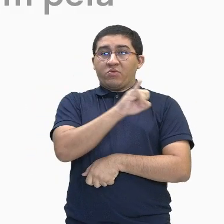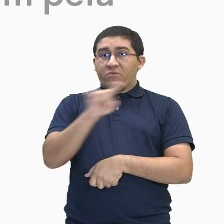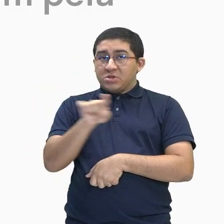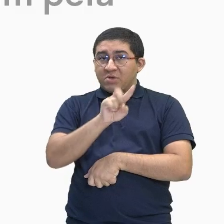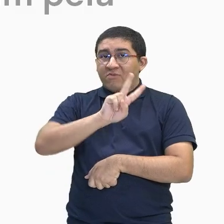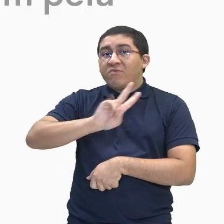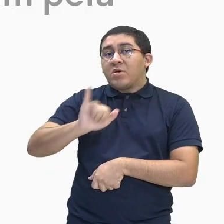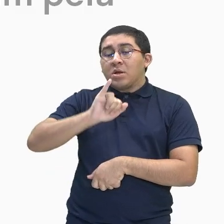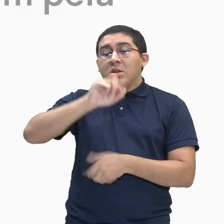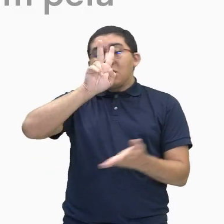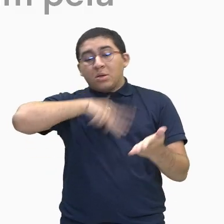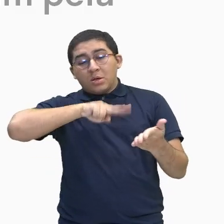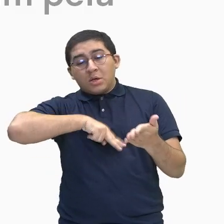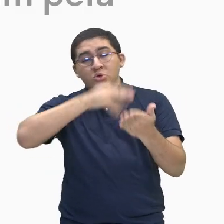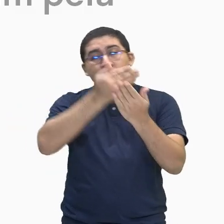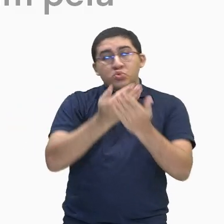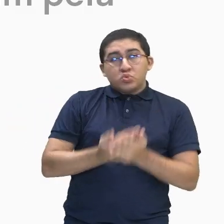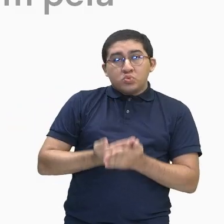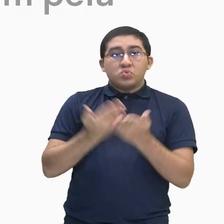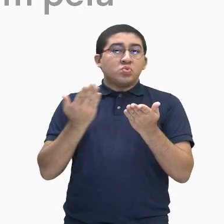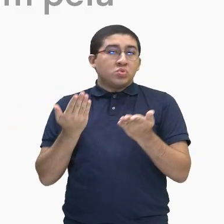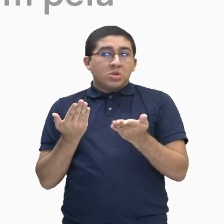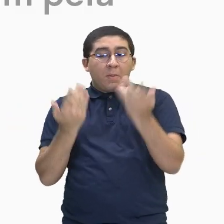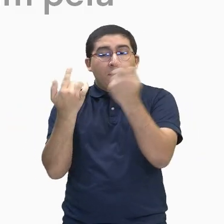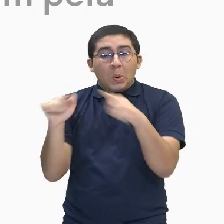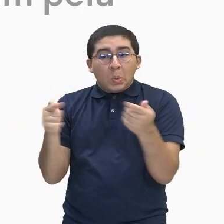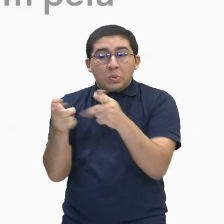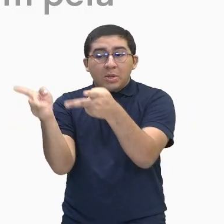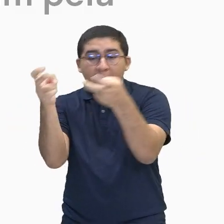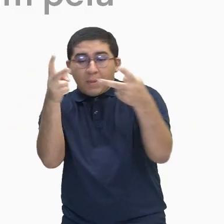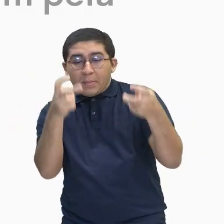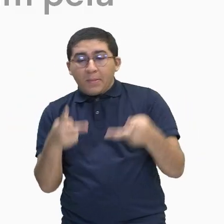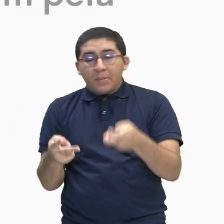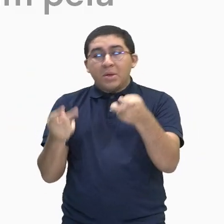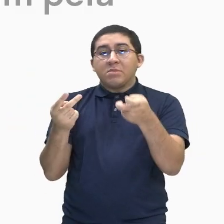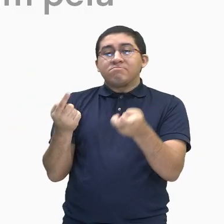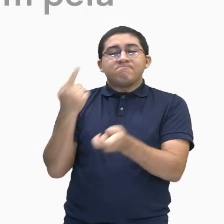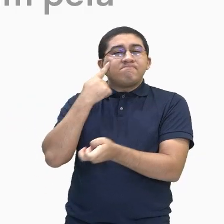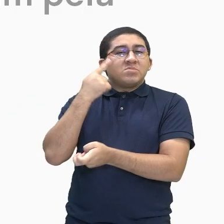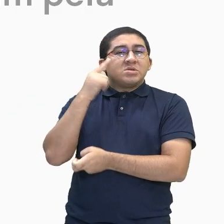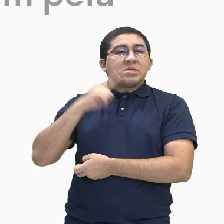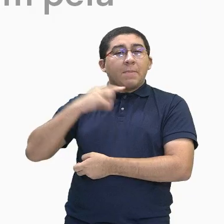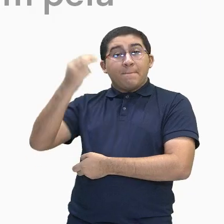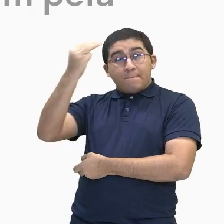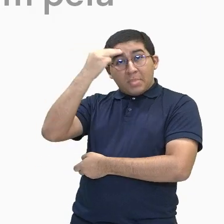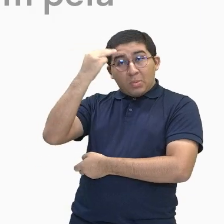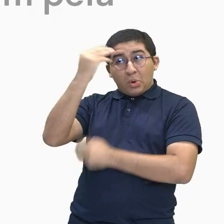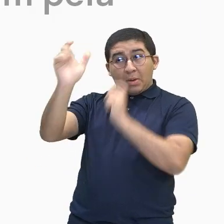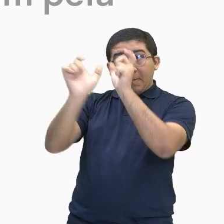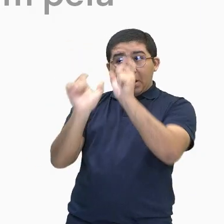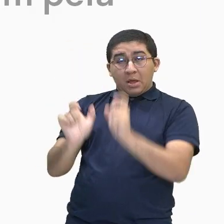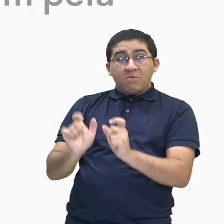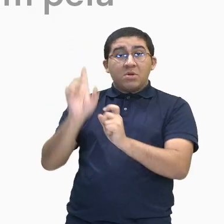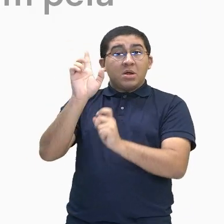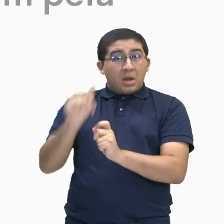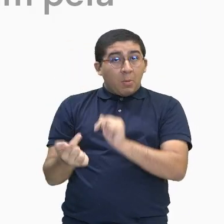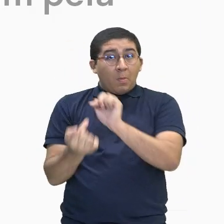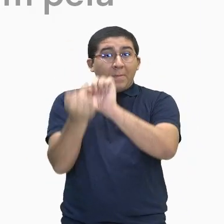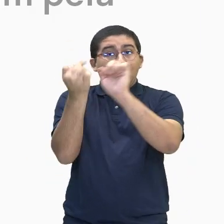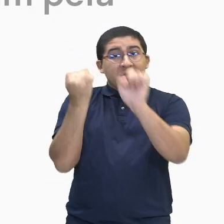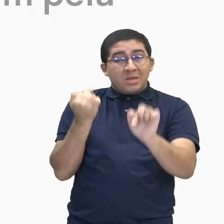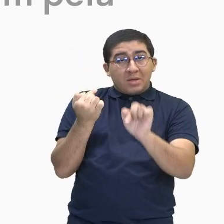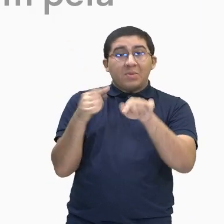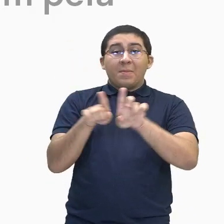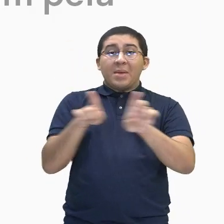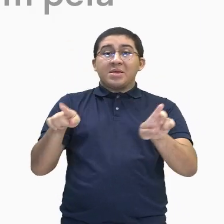estudando, lendo, ouvindo, tentem aí internalizar, memorizar os verbos no passado, aqueles que não têm